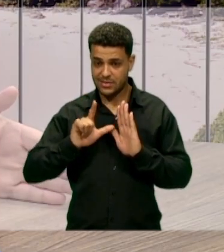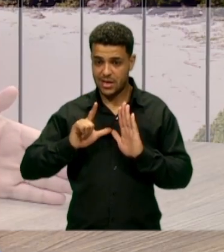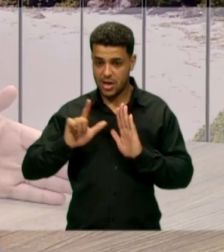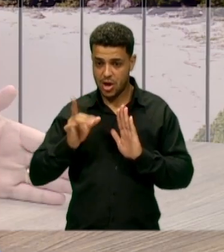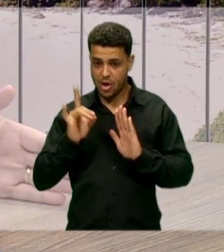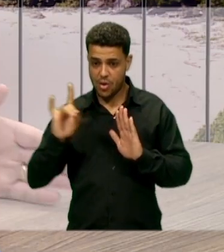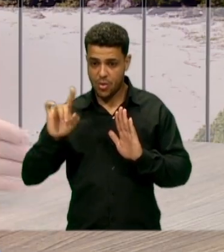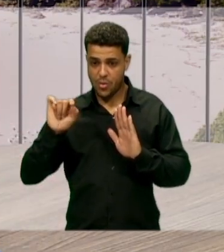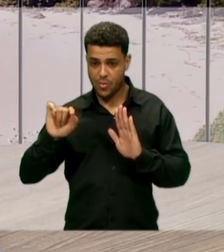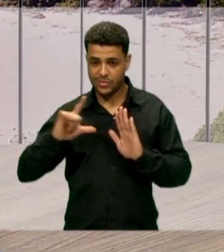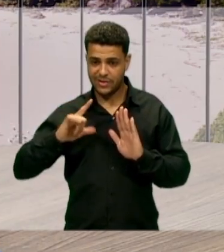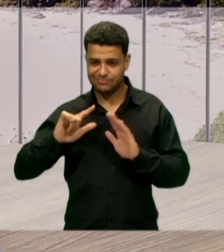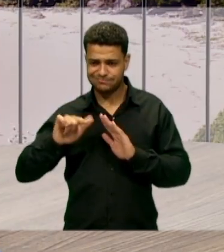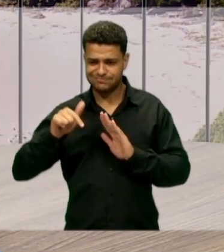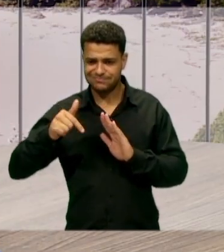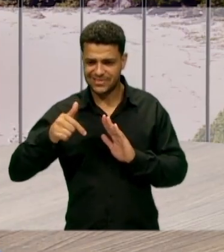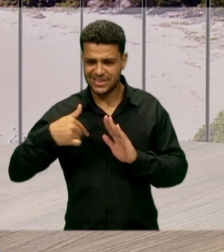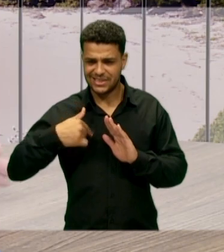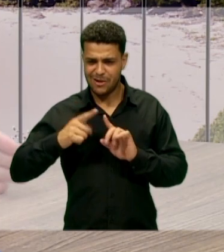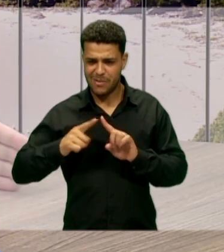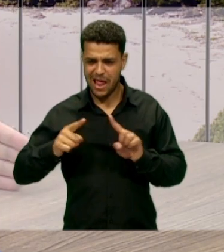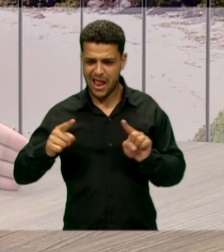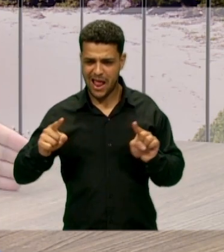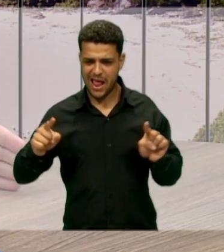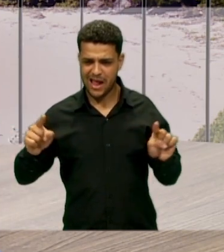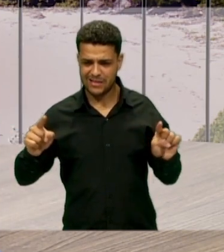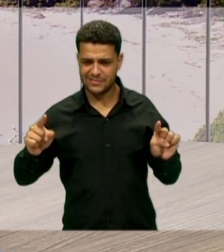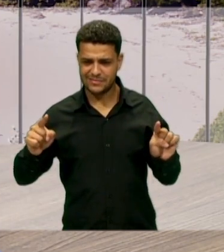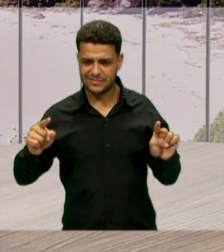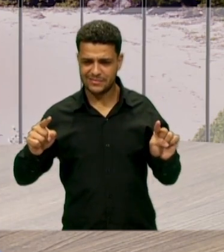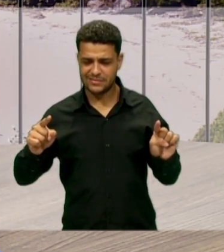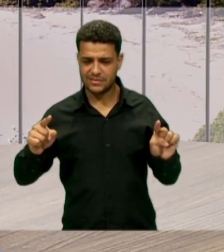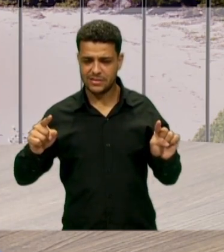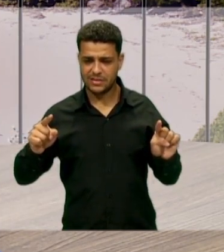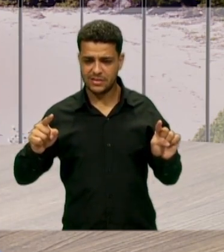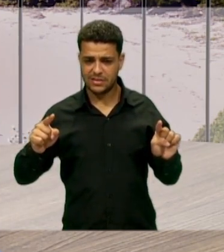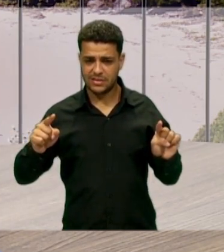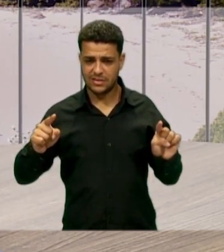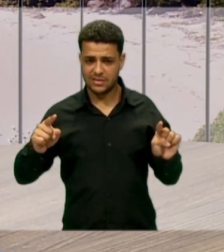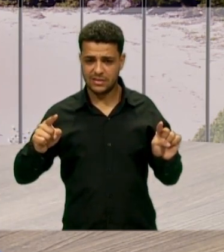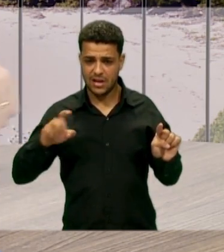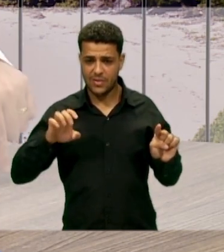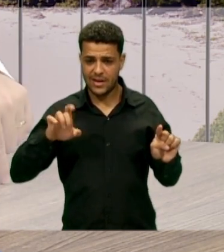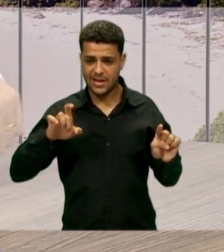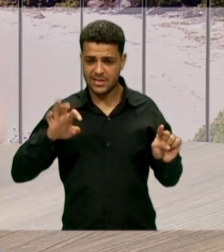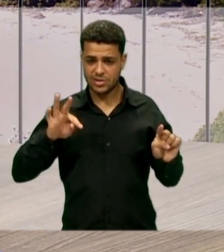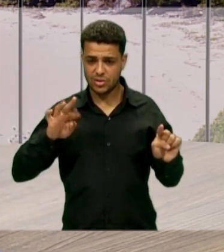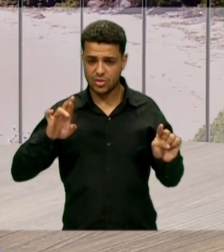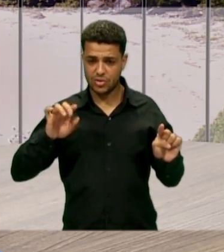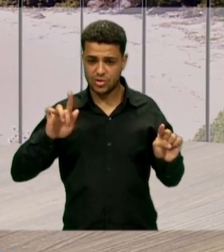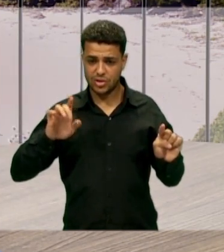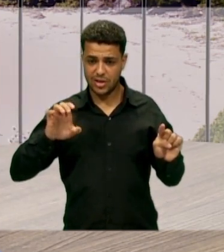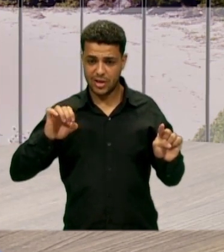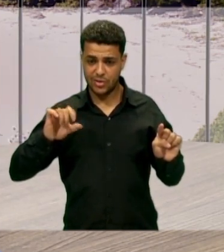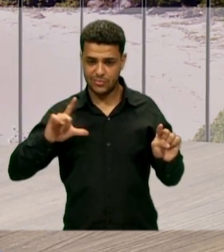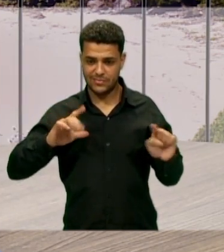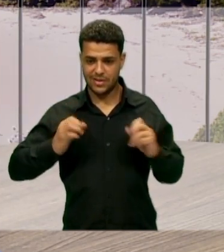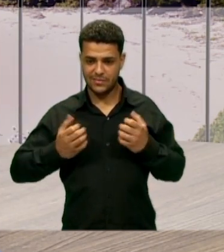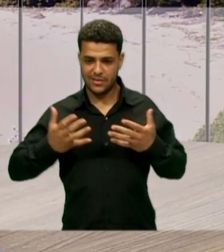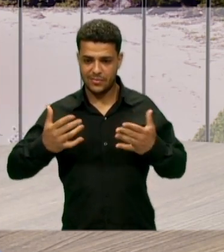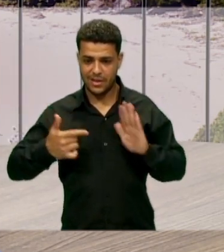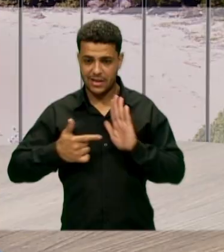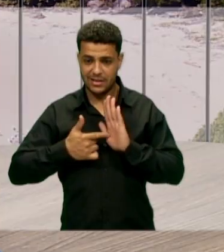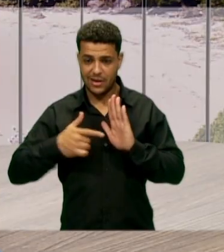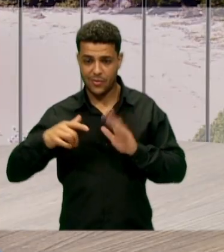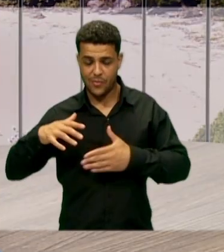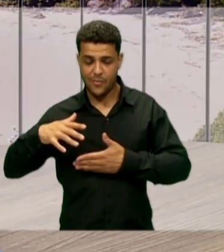a última menstruação tardia, ela teve um período muito longo de exposição ao estrogênio. Então, ela também tem um risco maior de ter câncer